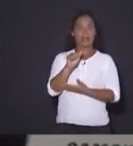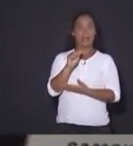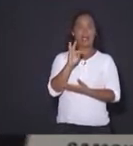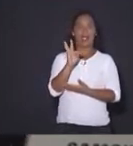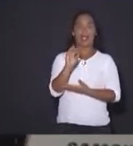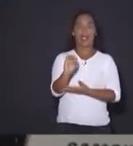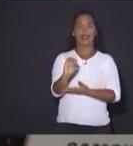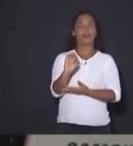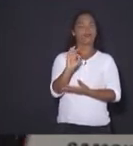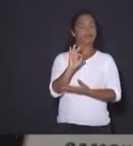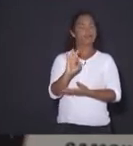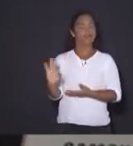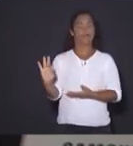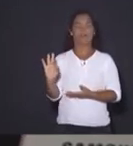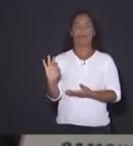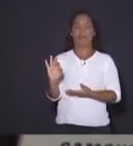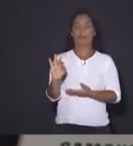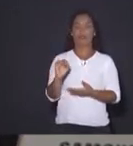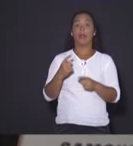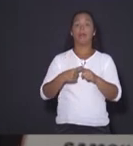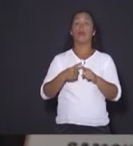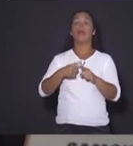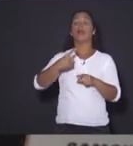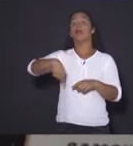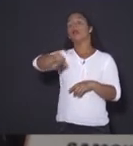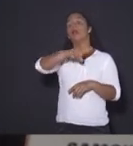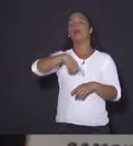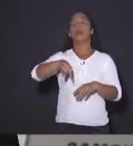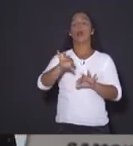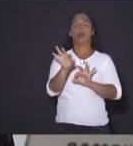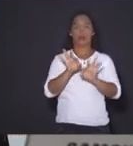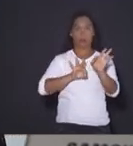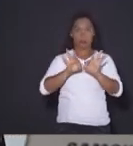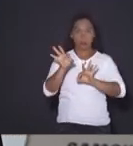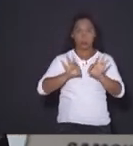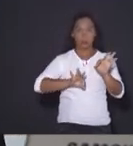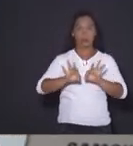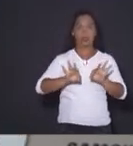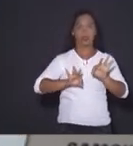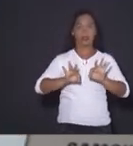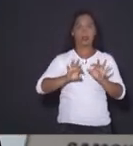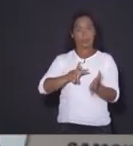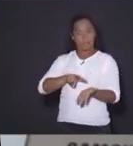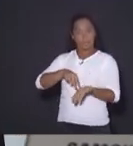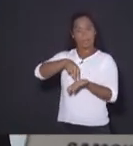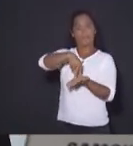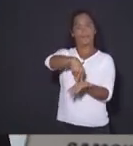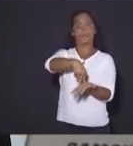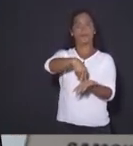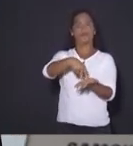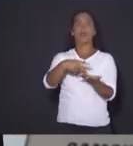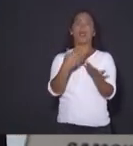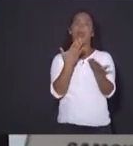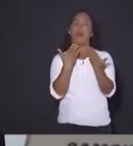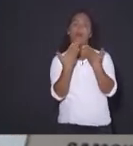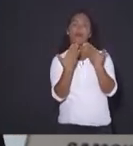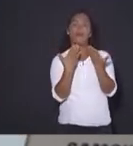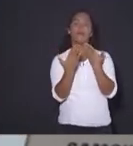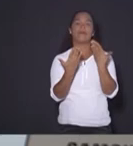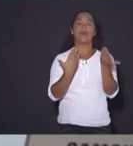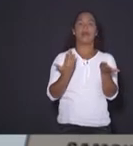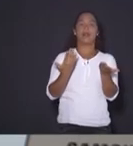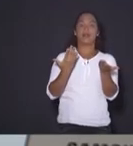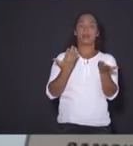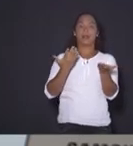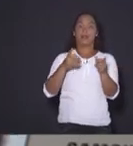absolutamente pertinente é como é que a gente constrói né esse enfrentamento do ponto de vista do diálogo da construção do ponto de vista